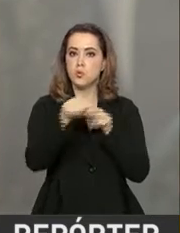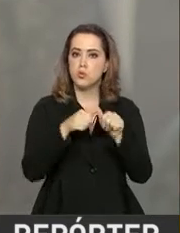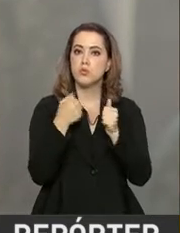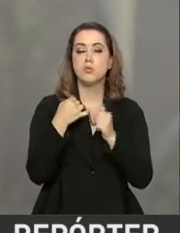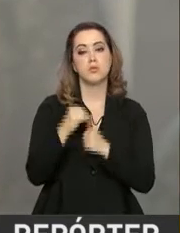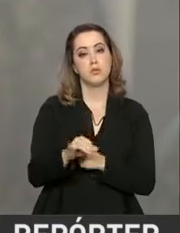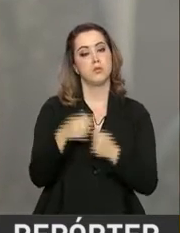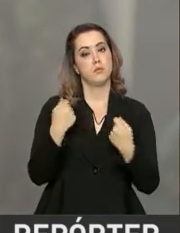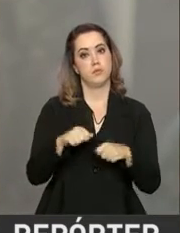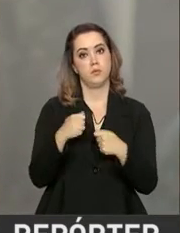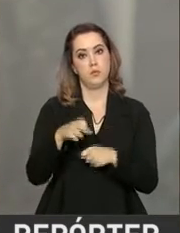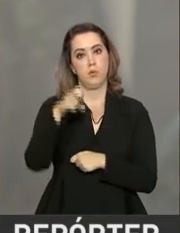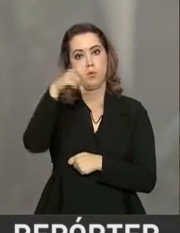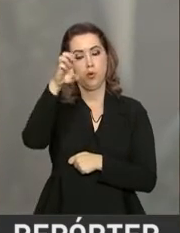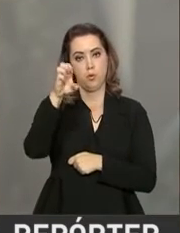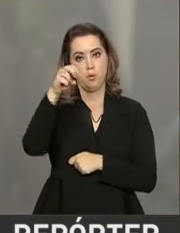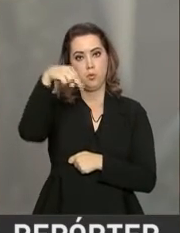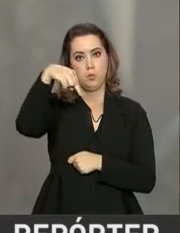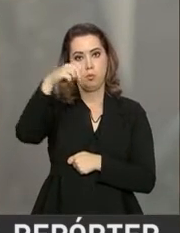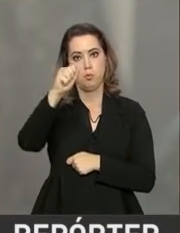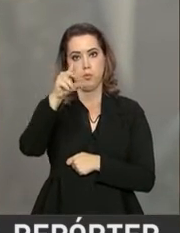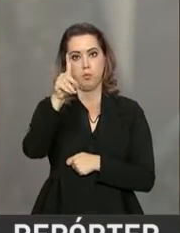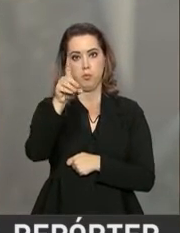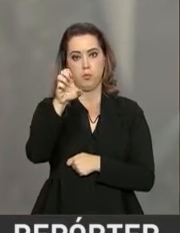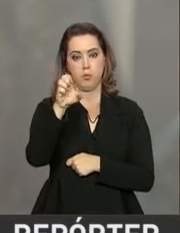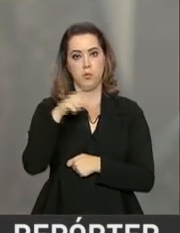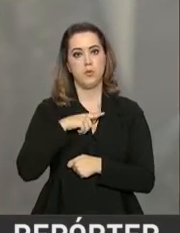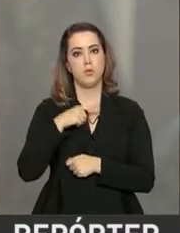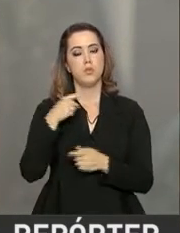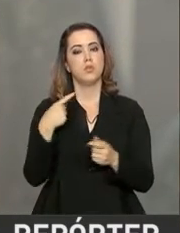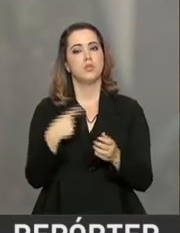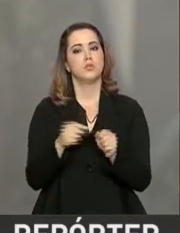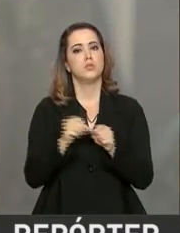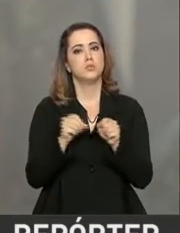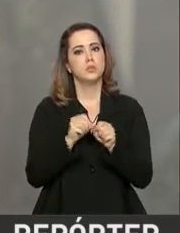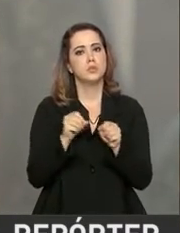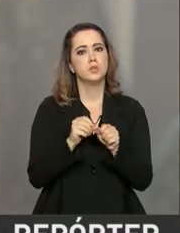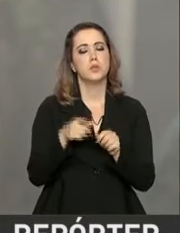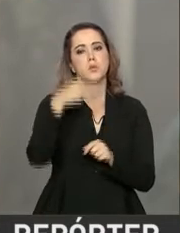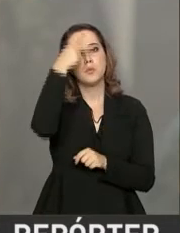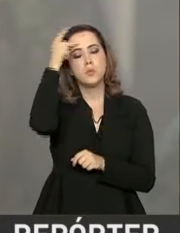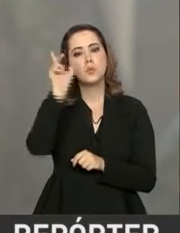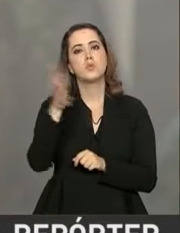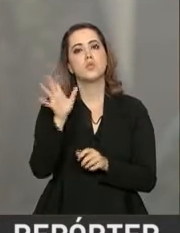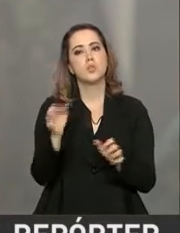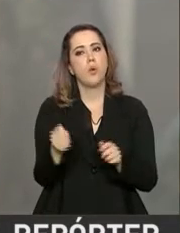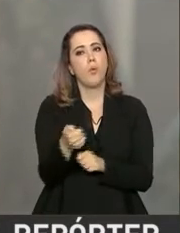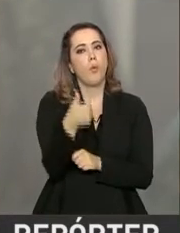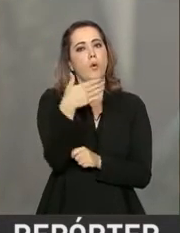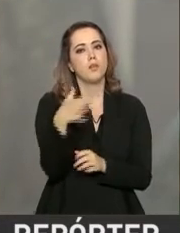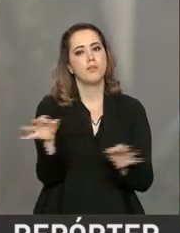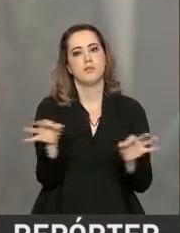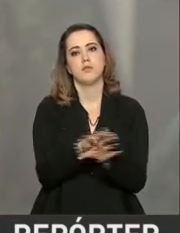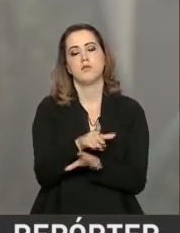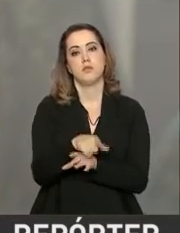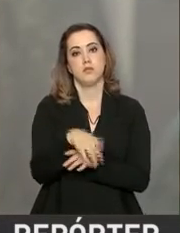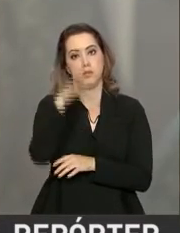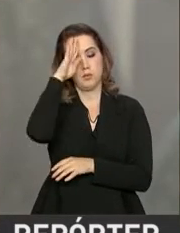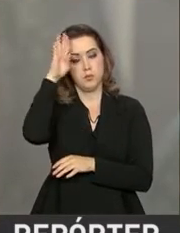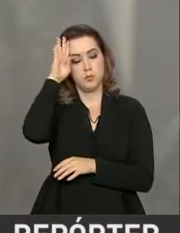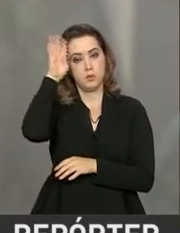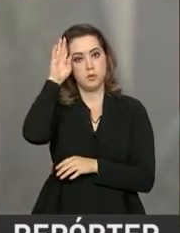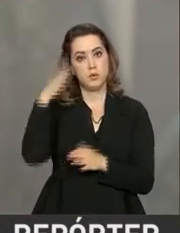ensino o enade é obrigatório para concluintes de bacharelado com expectativa de conclusão até julho de